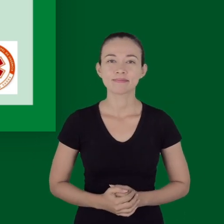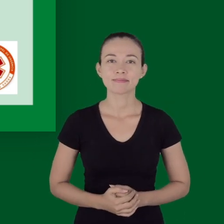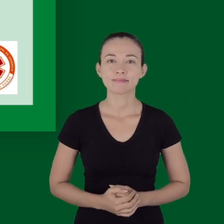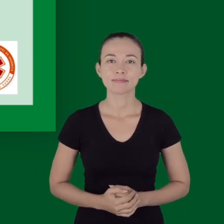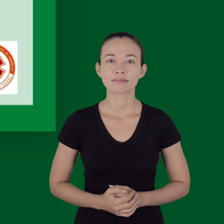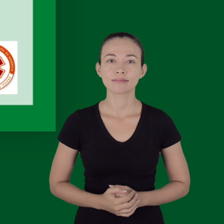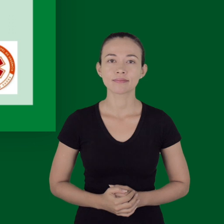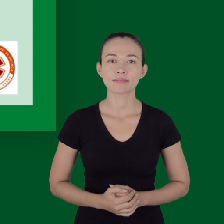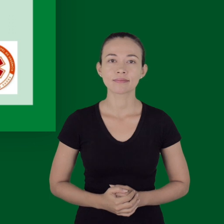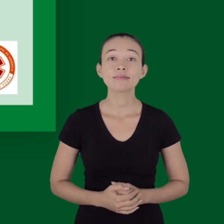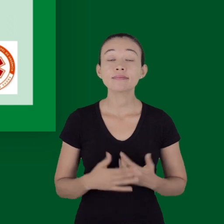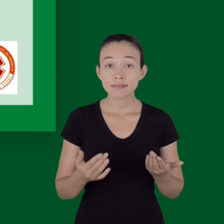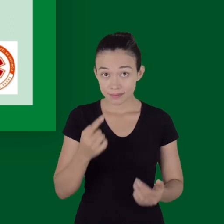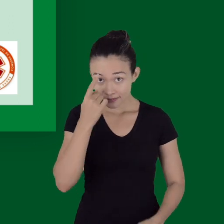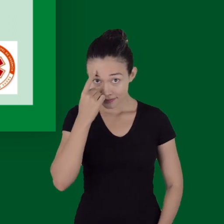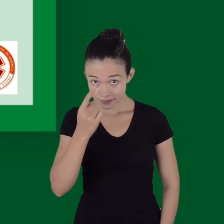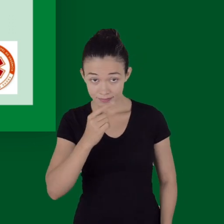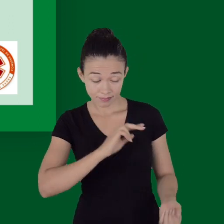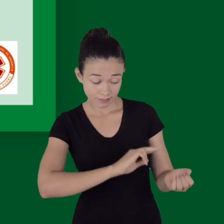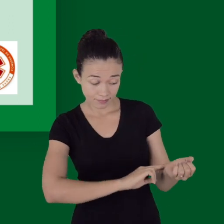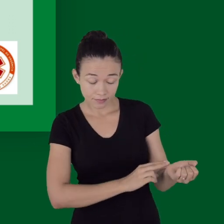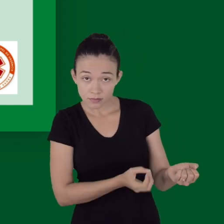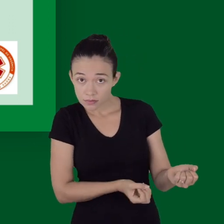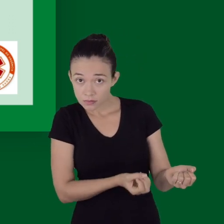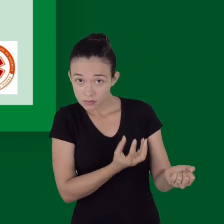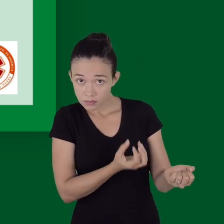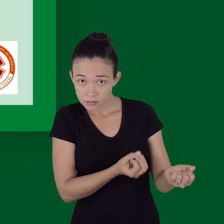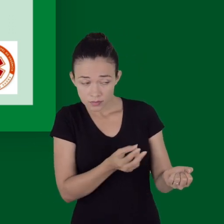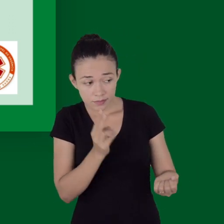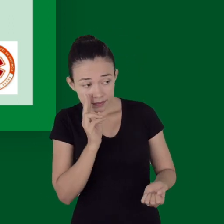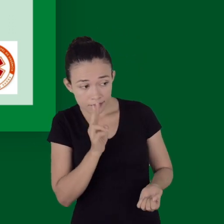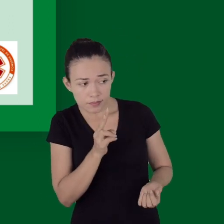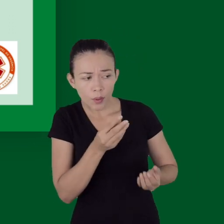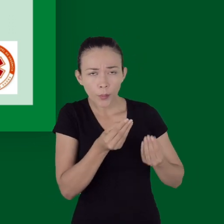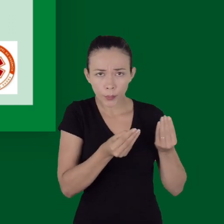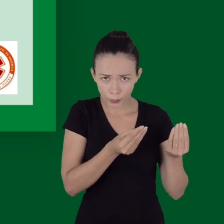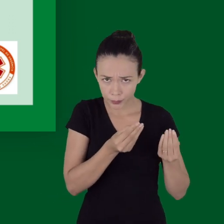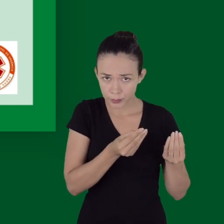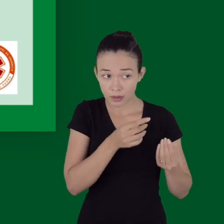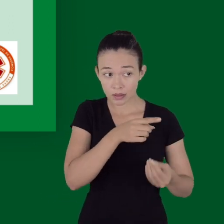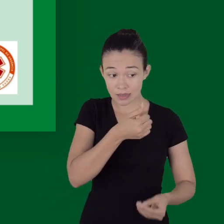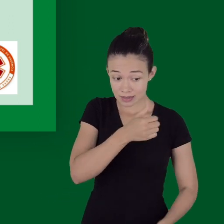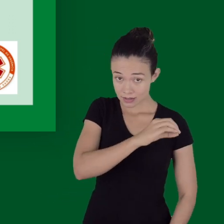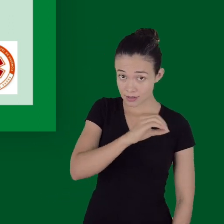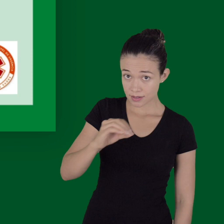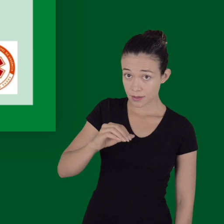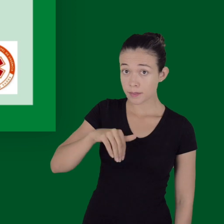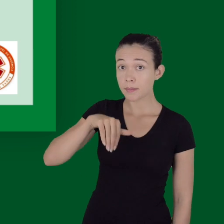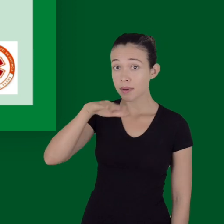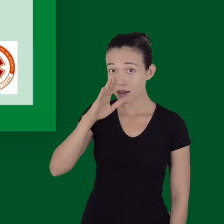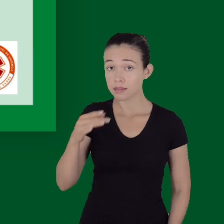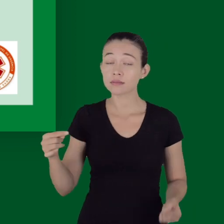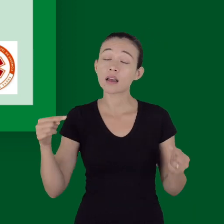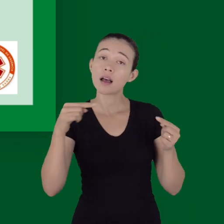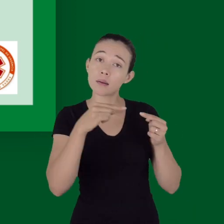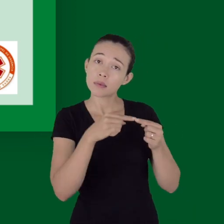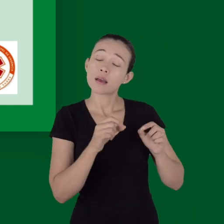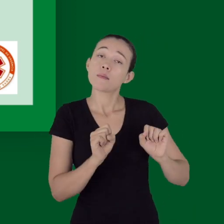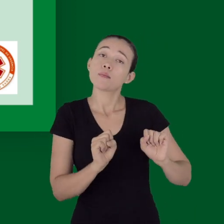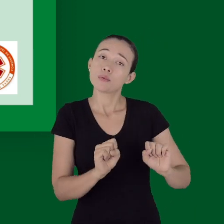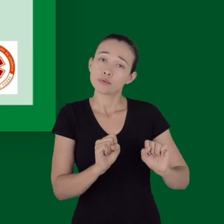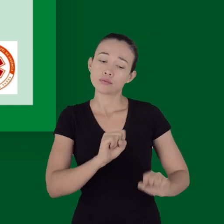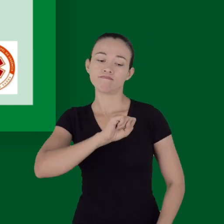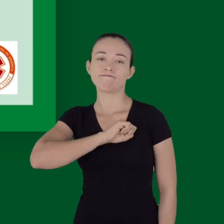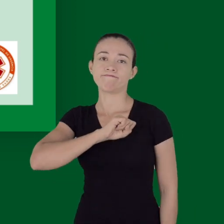gente, lembrando da forma de ver a frequência cardíaca, se a frequência cardíaca estiver maior que 100, a gente